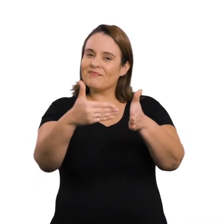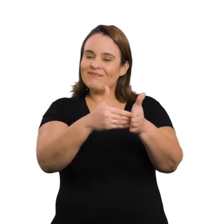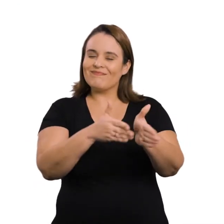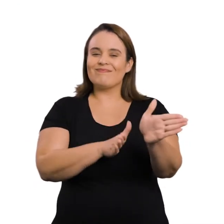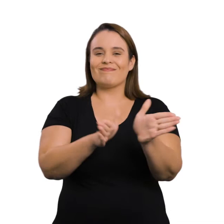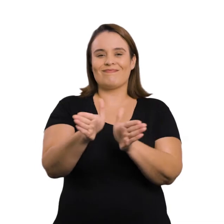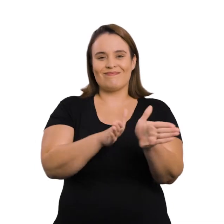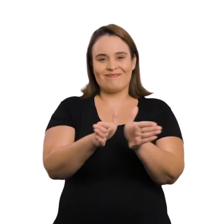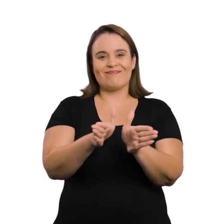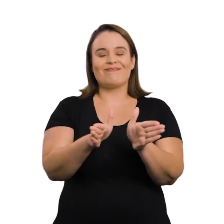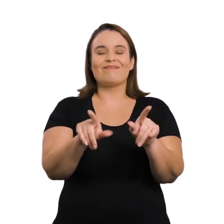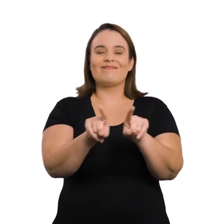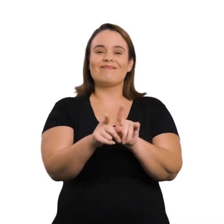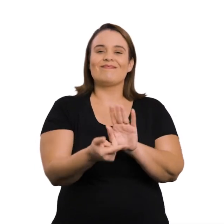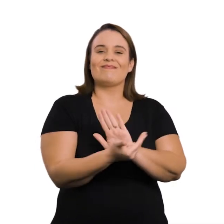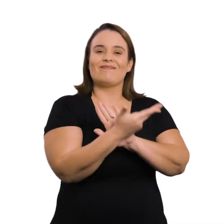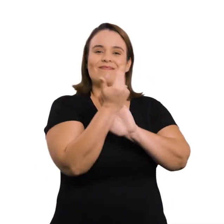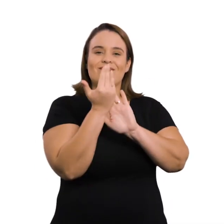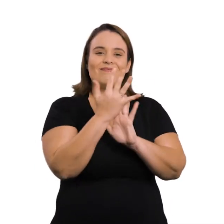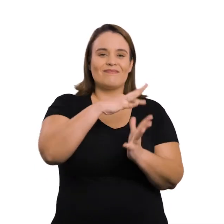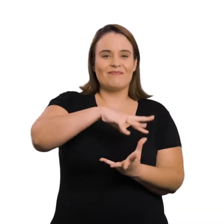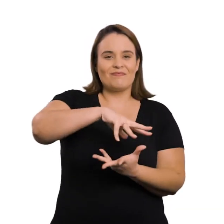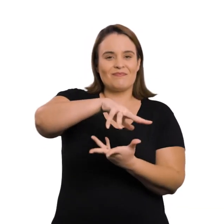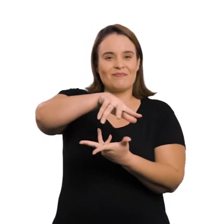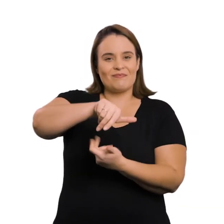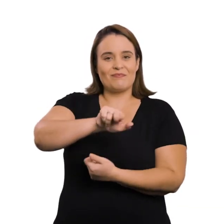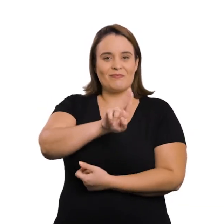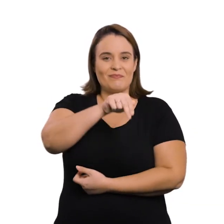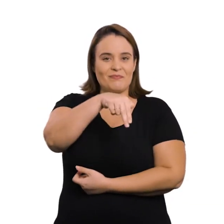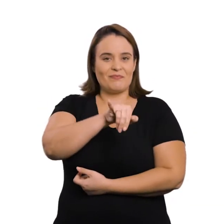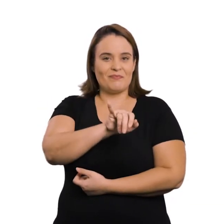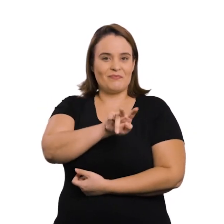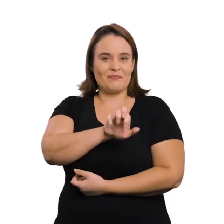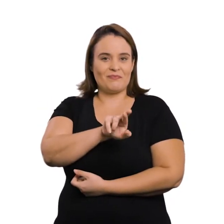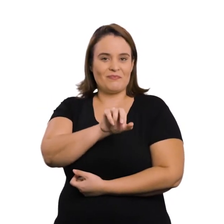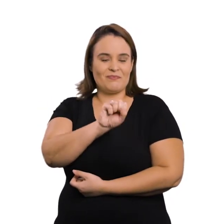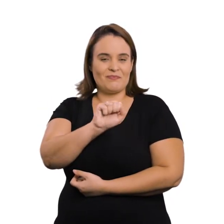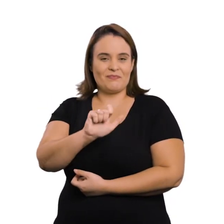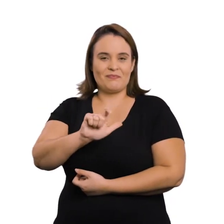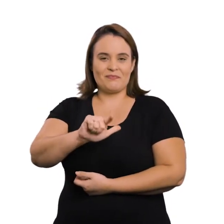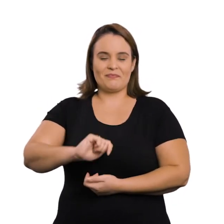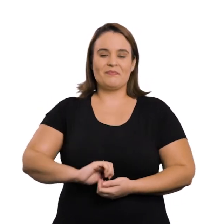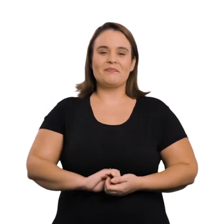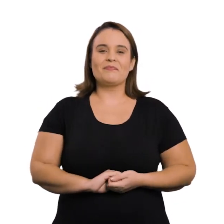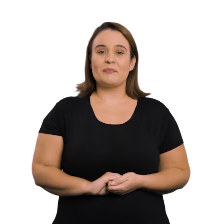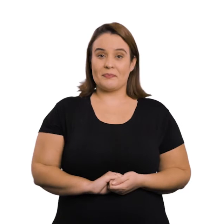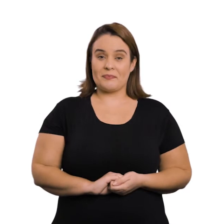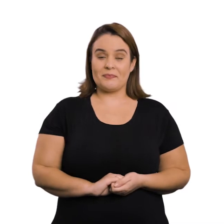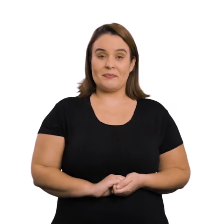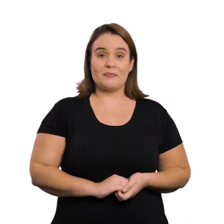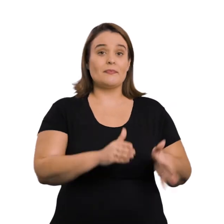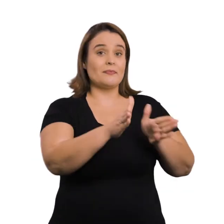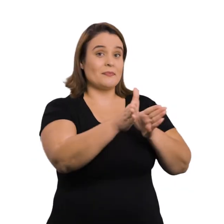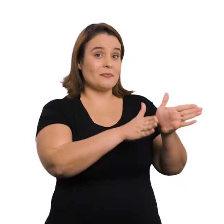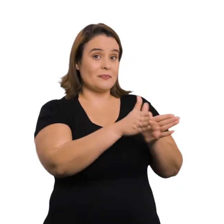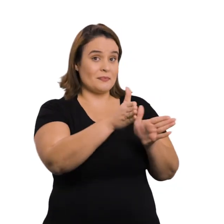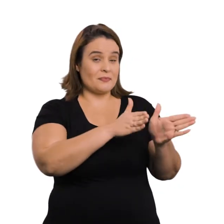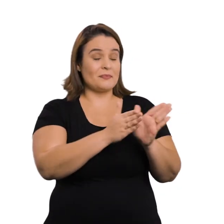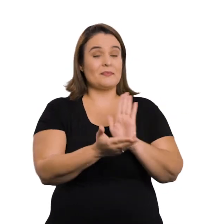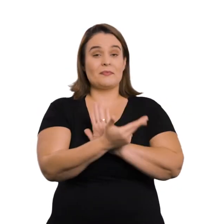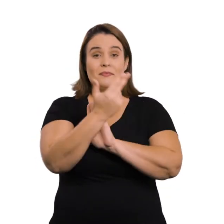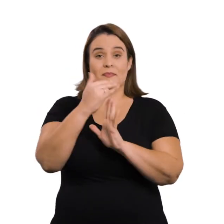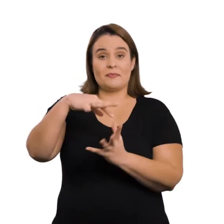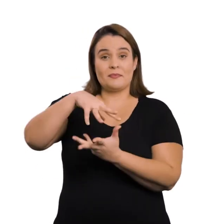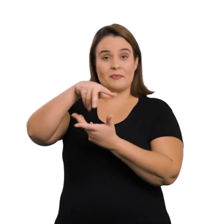Barreiras, acessibilidade e desenho universal. Os conceitos de acessibilidade e desenho